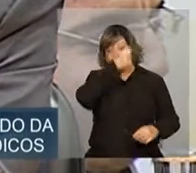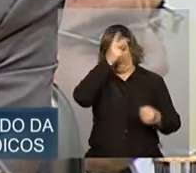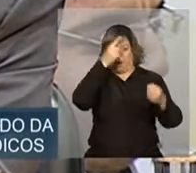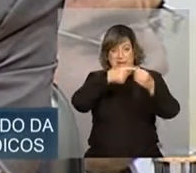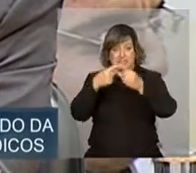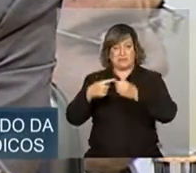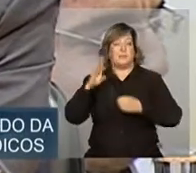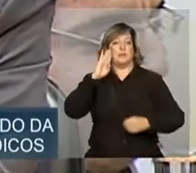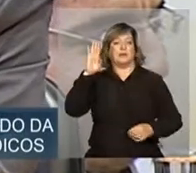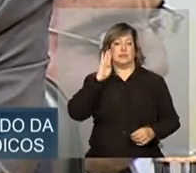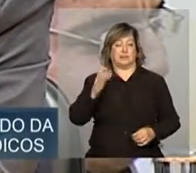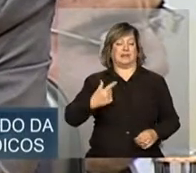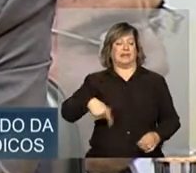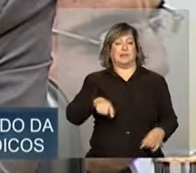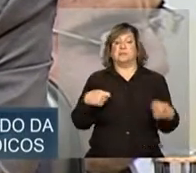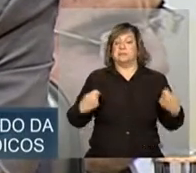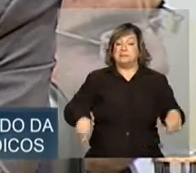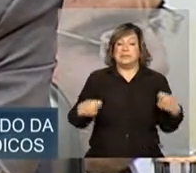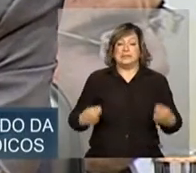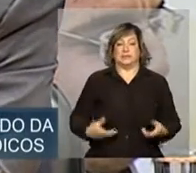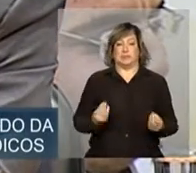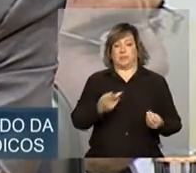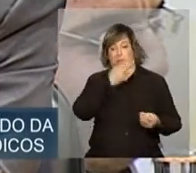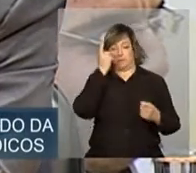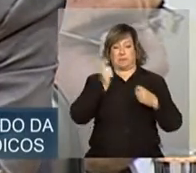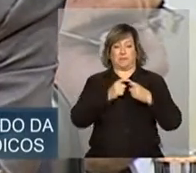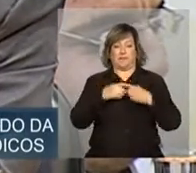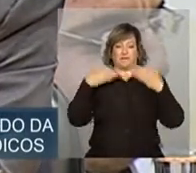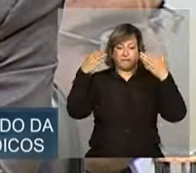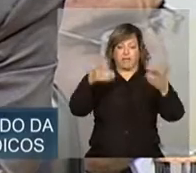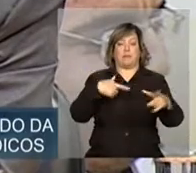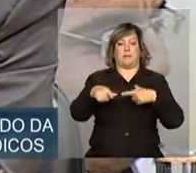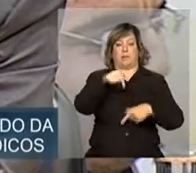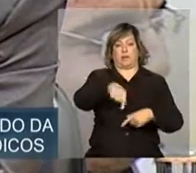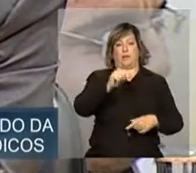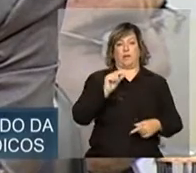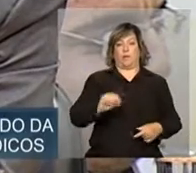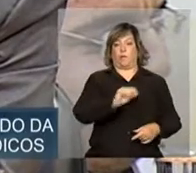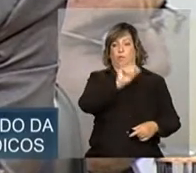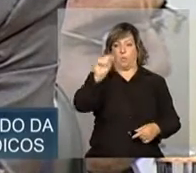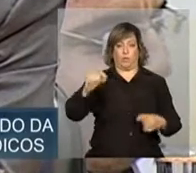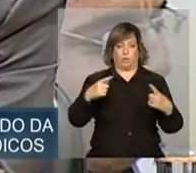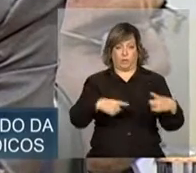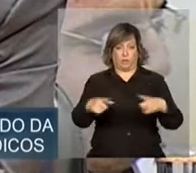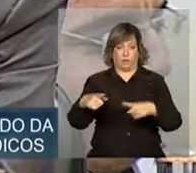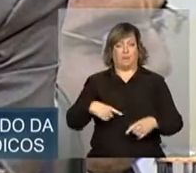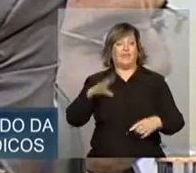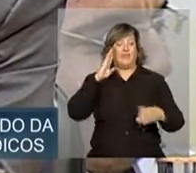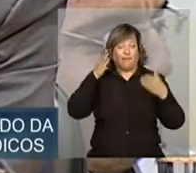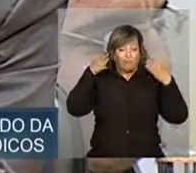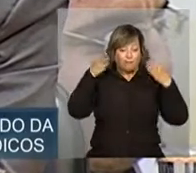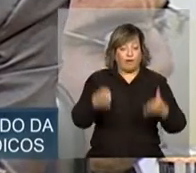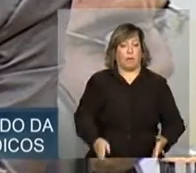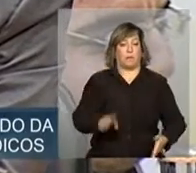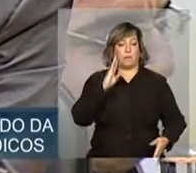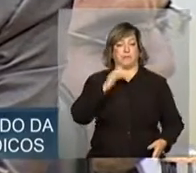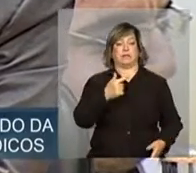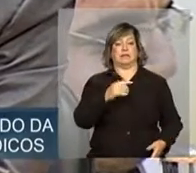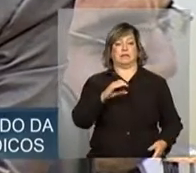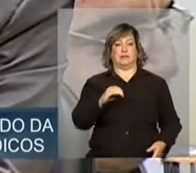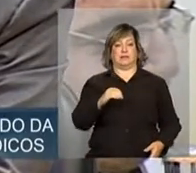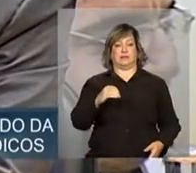só que eles têm maior escassez de profissional médico é com foco muito Claro no 702 e